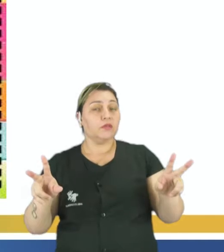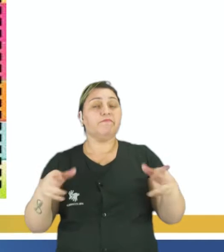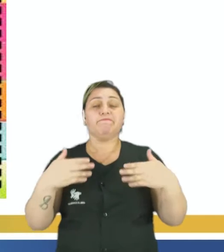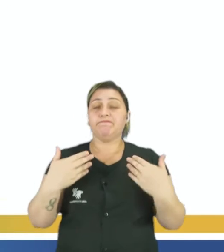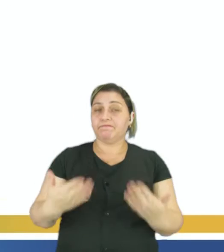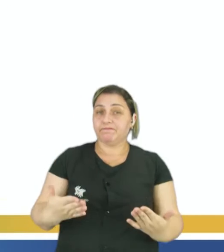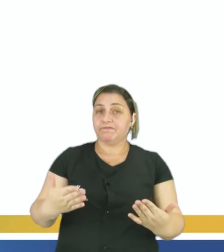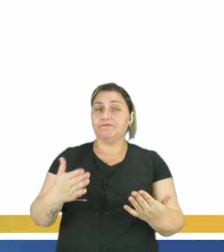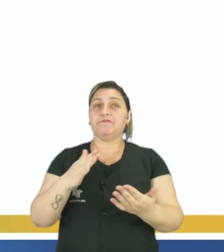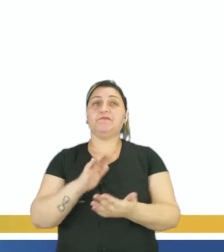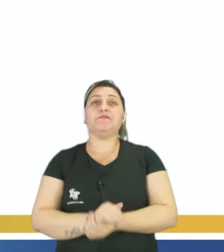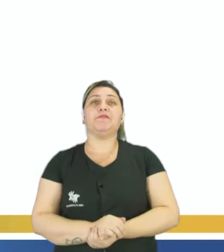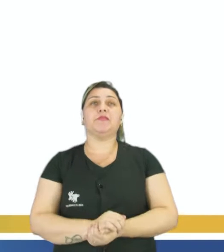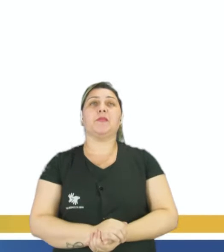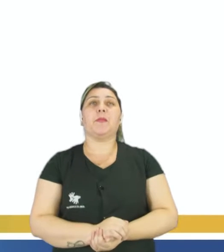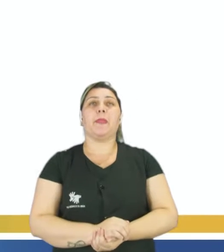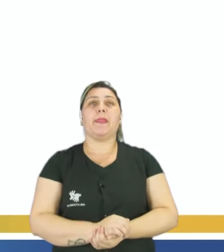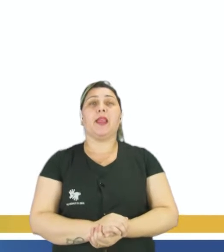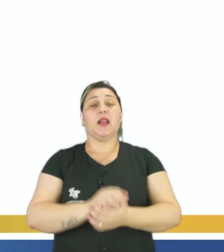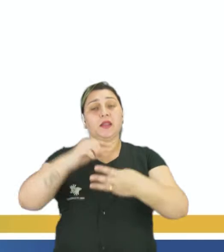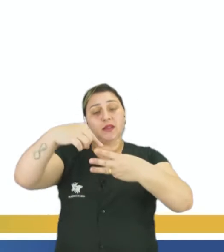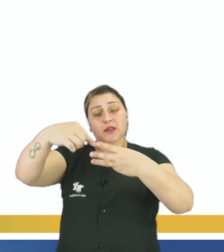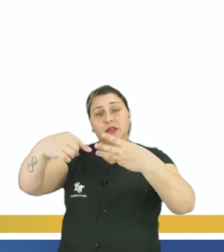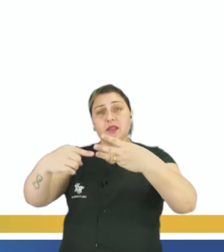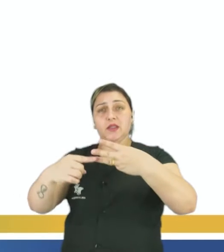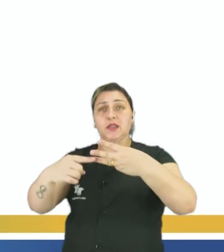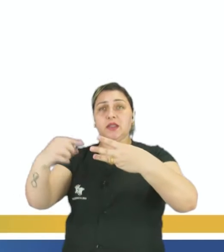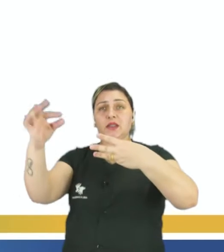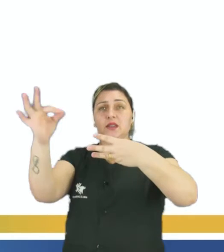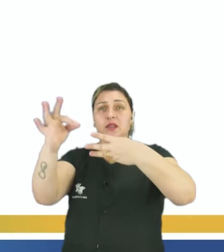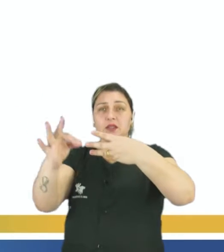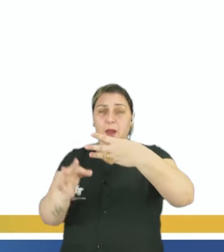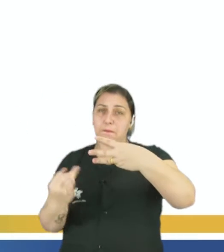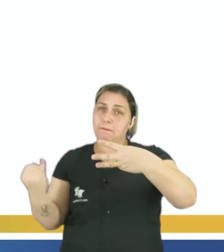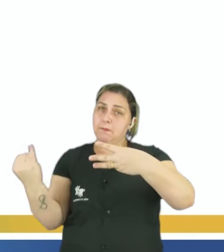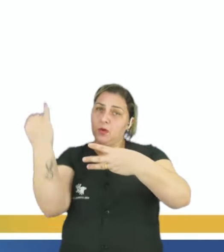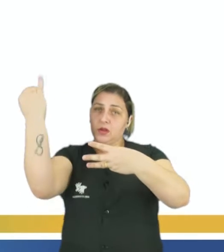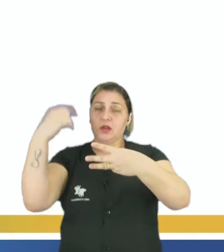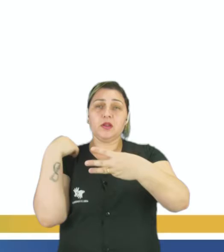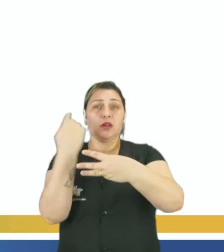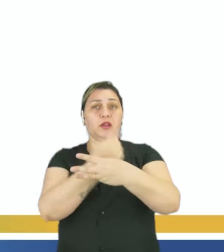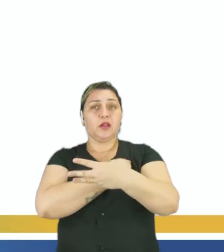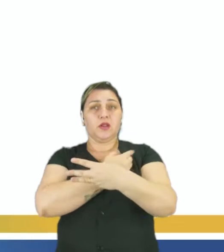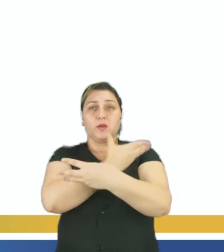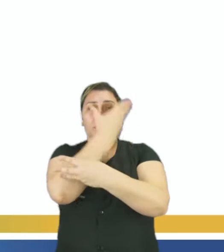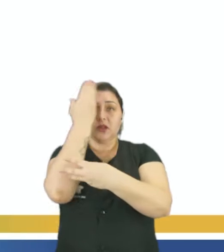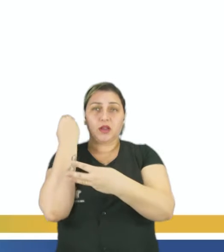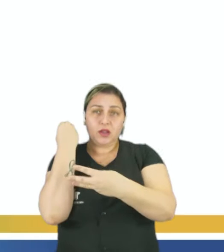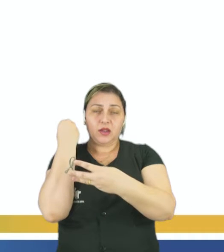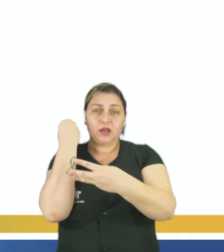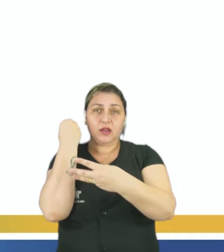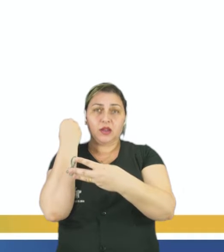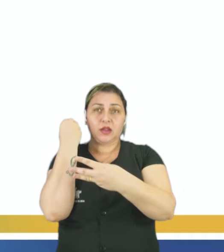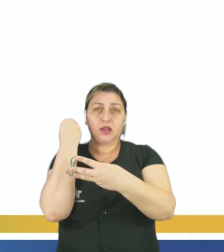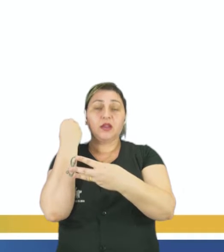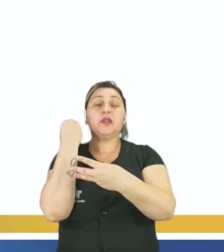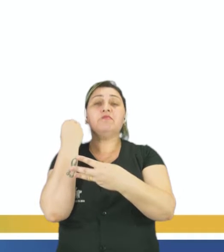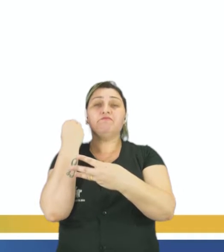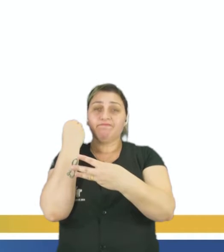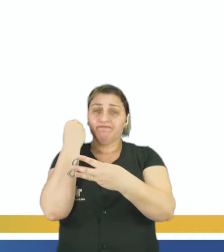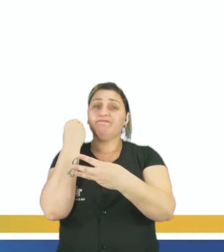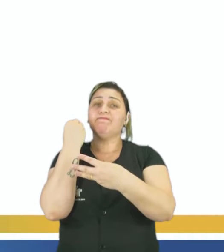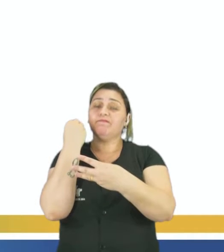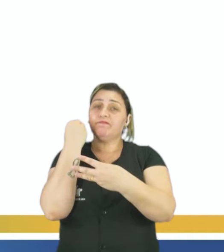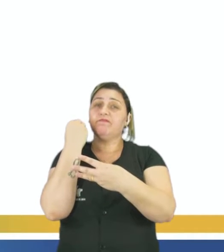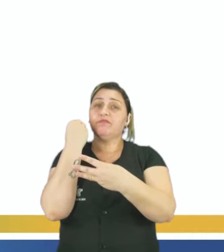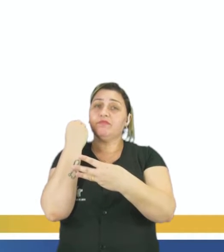peculiar. Então, há 3 etapas fundamentais para que a gente não se esqueça que são, vamos dizer,